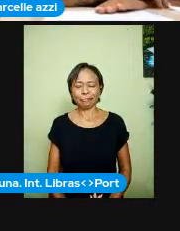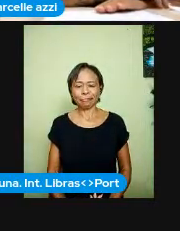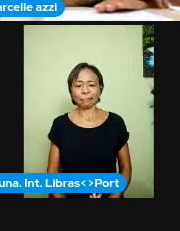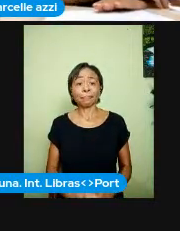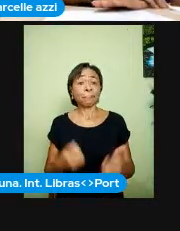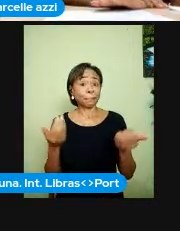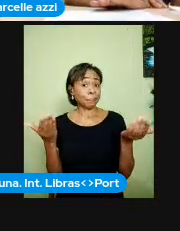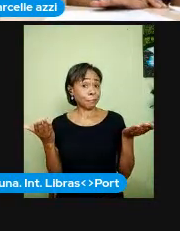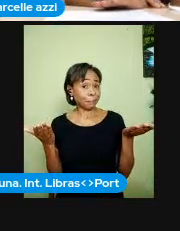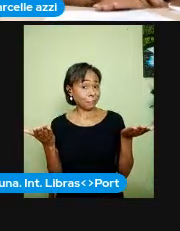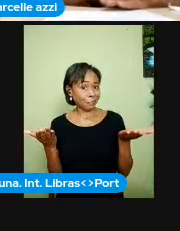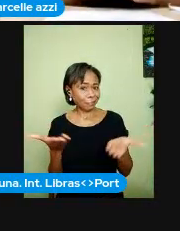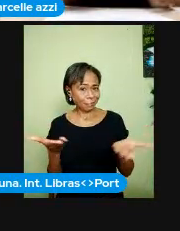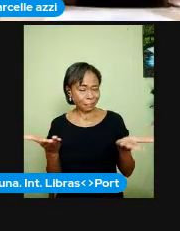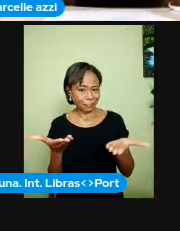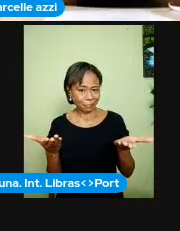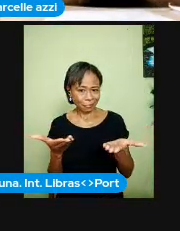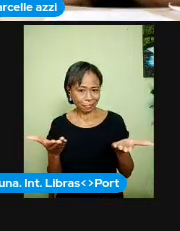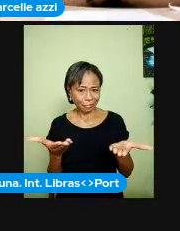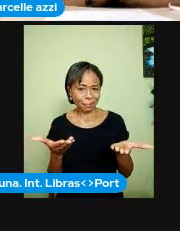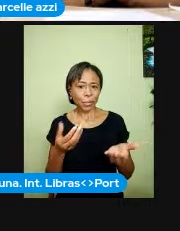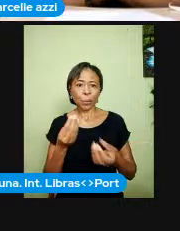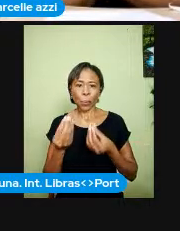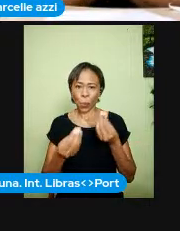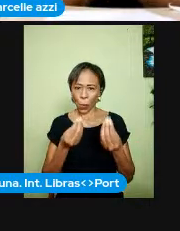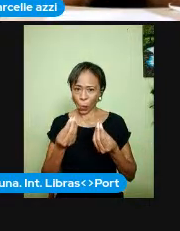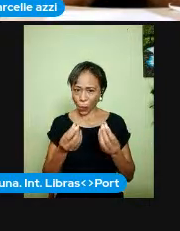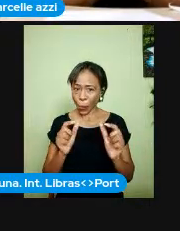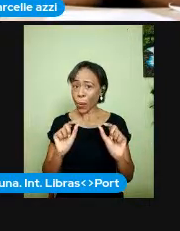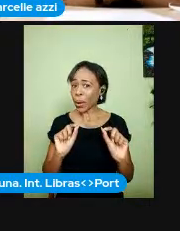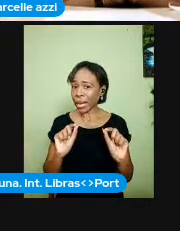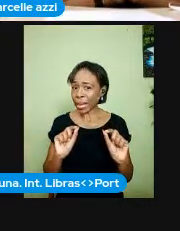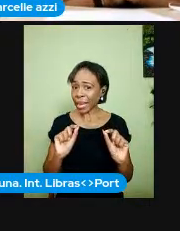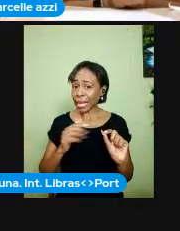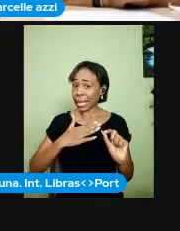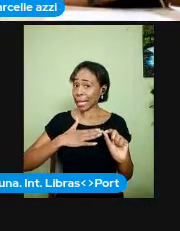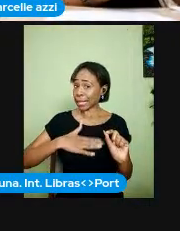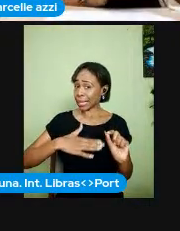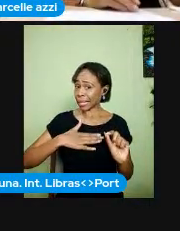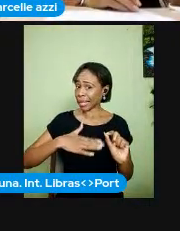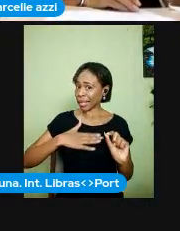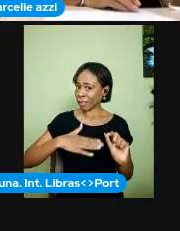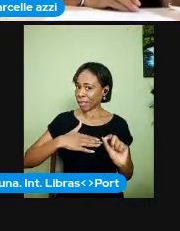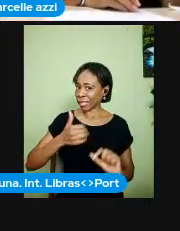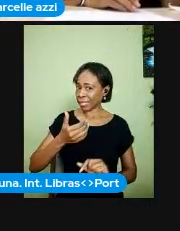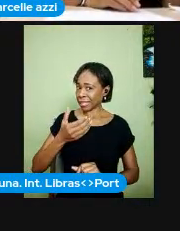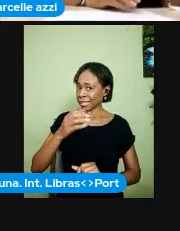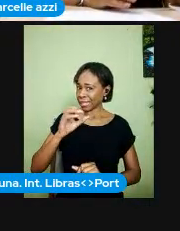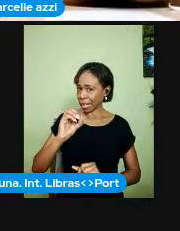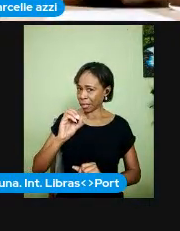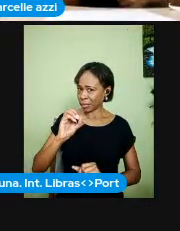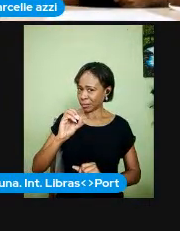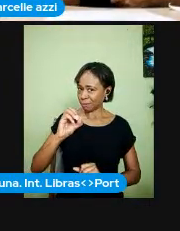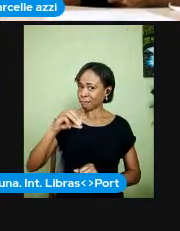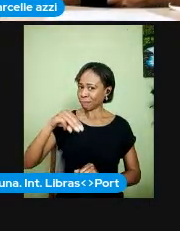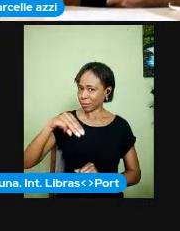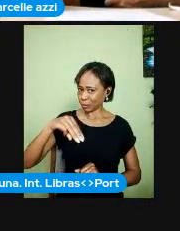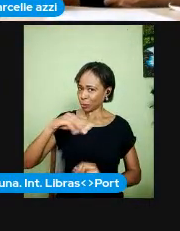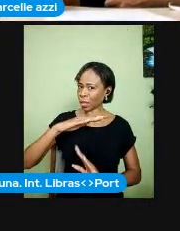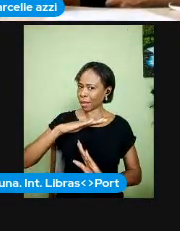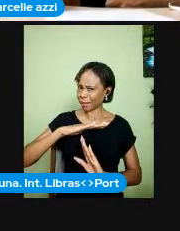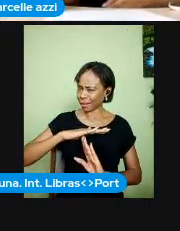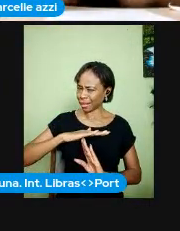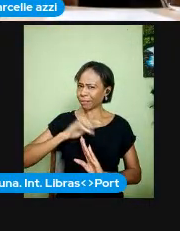agora, gente. Nós vamos fazer um intervalo de 10 minutos para vocês irem ao banheiro, beber